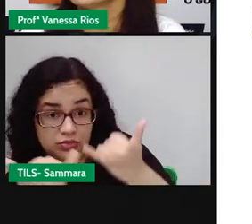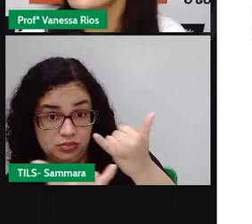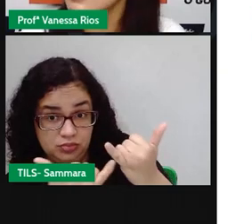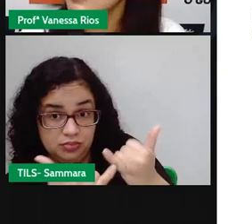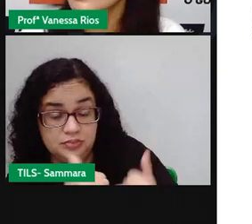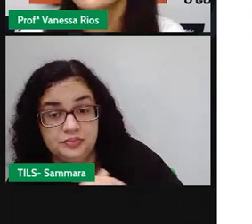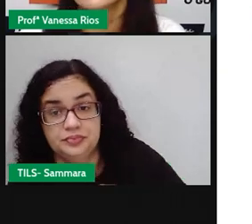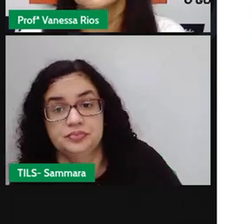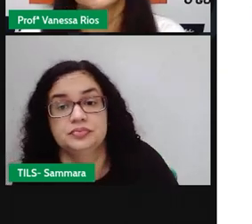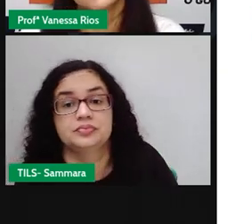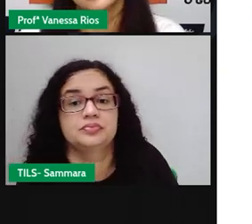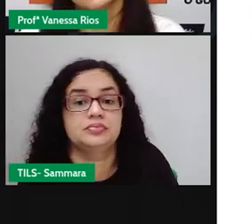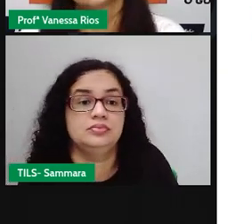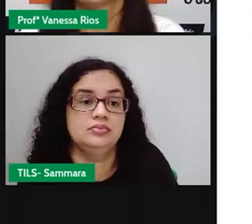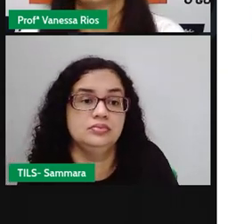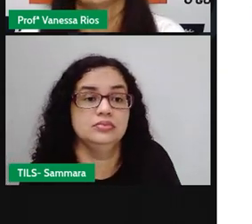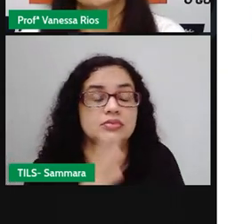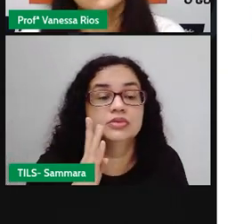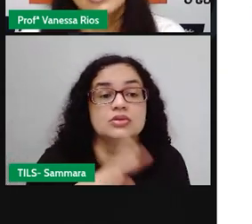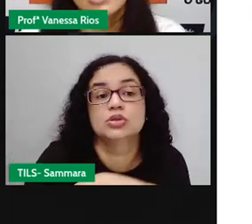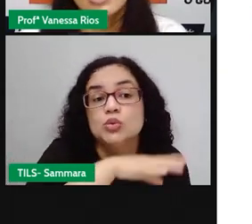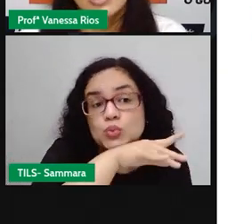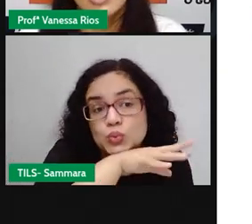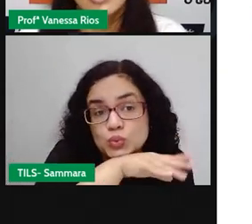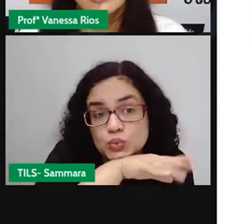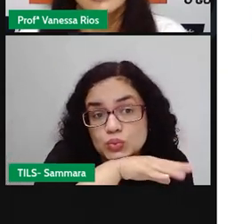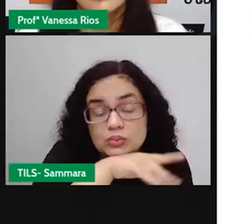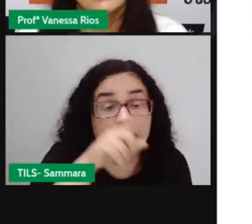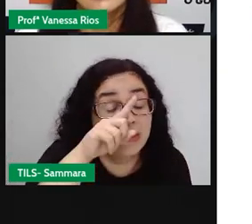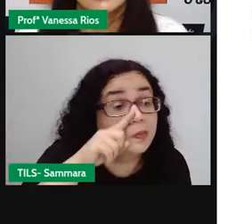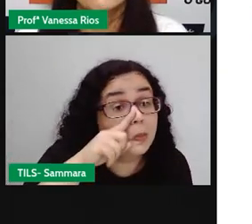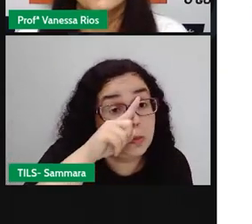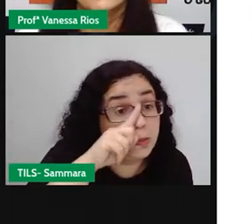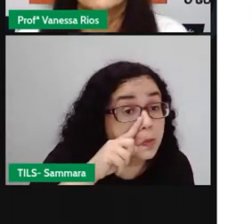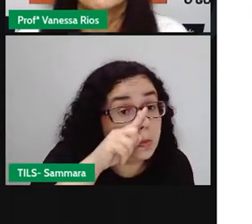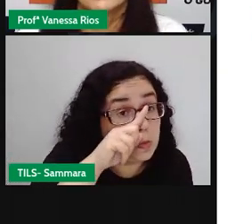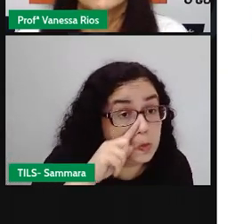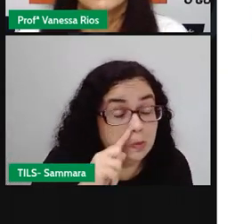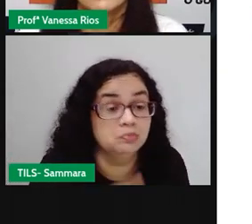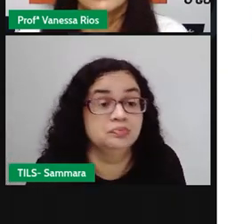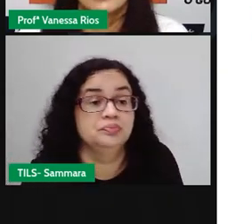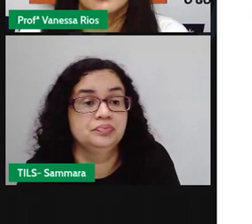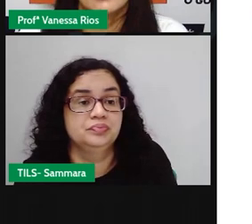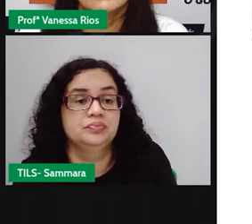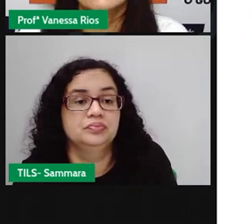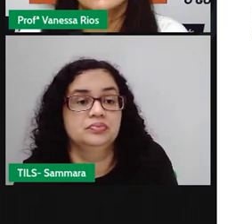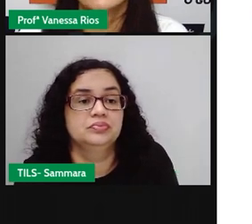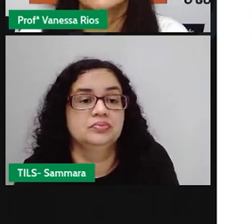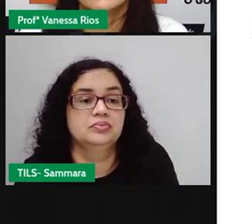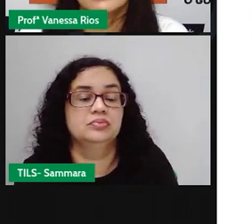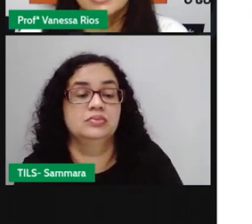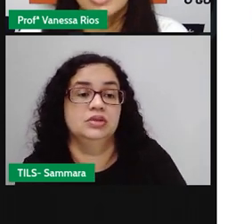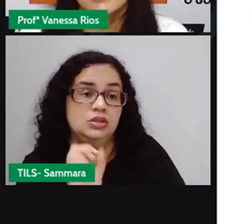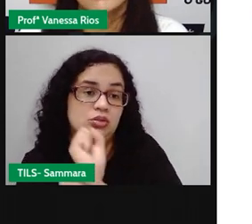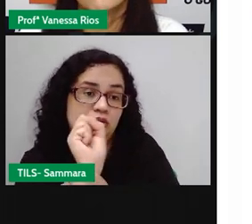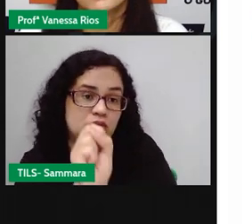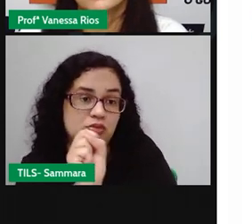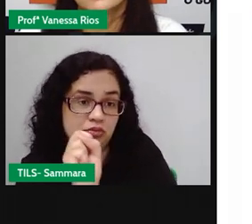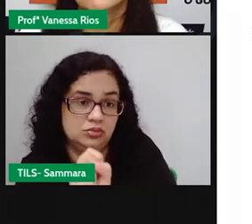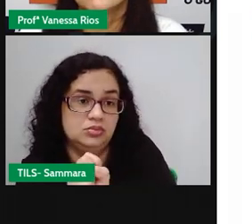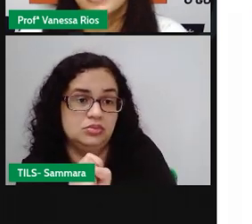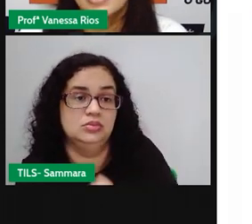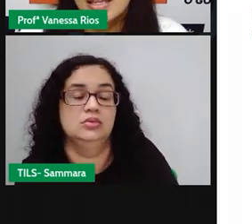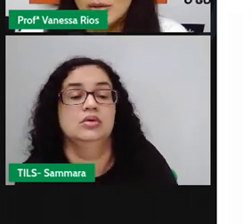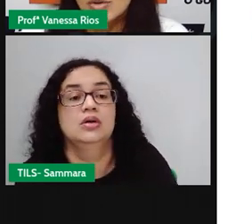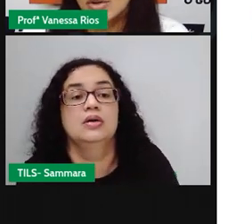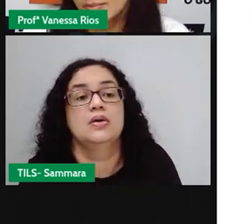de diversão, não virem aí instrumentos que ofereçam aí, ó, insegurança, né?